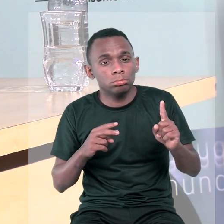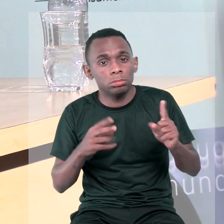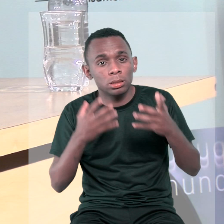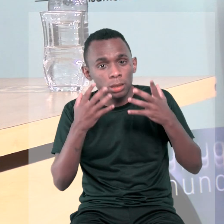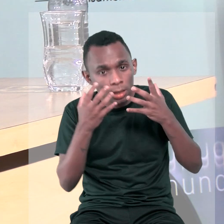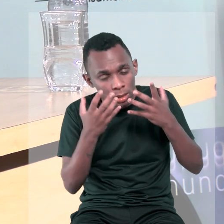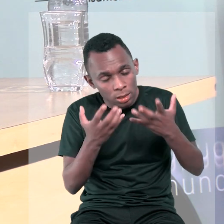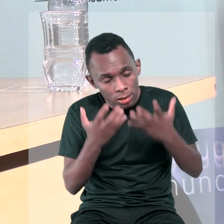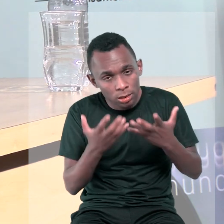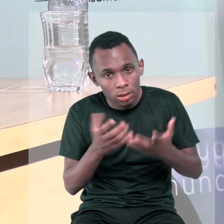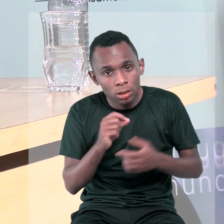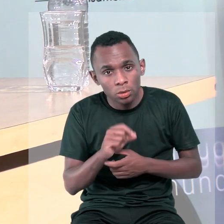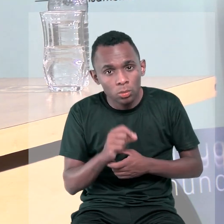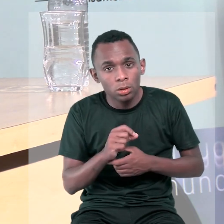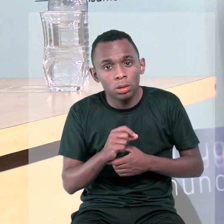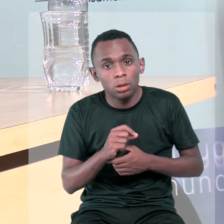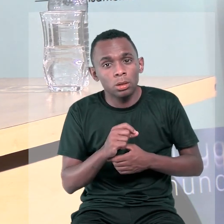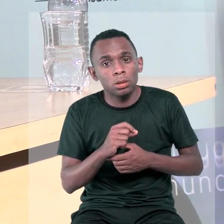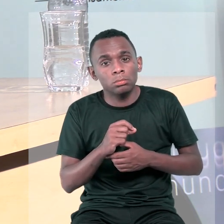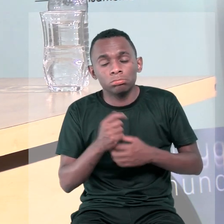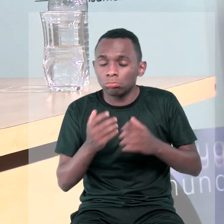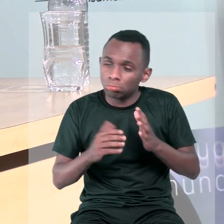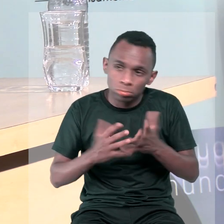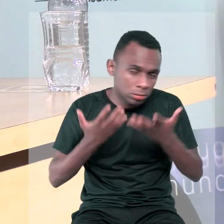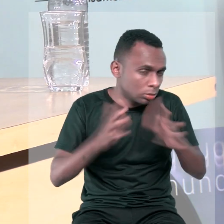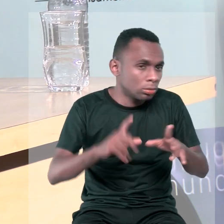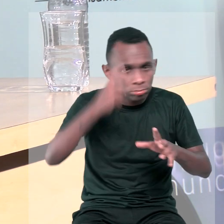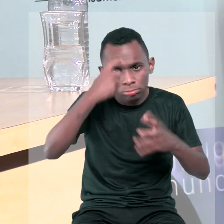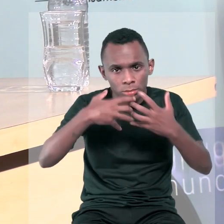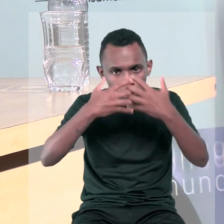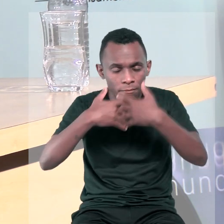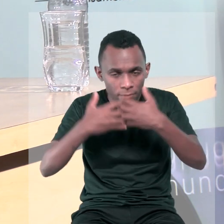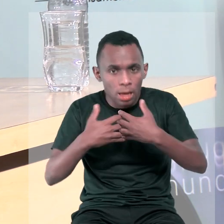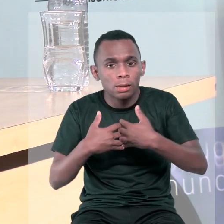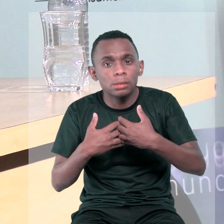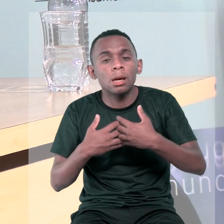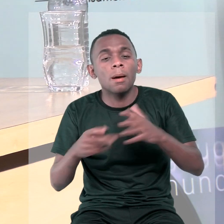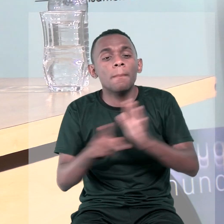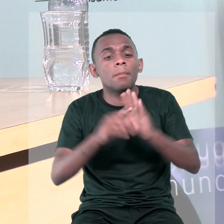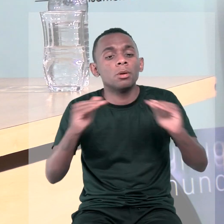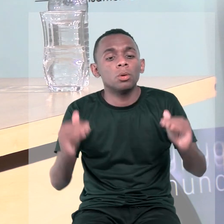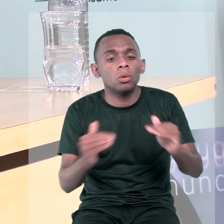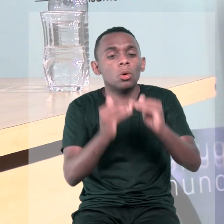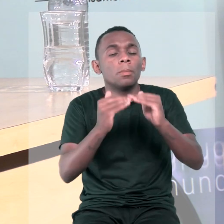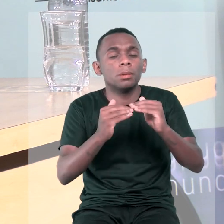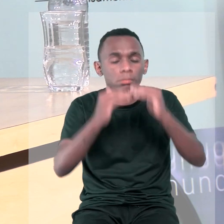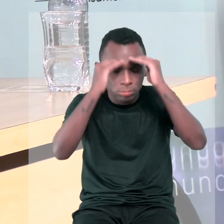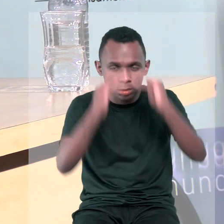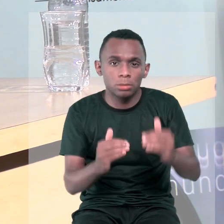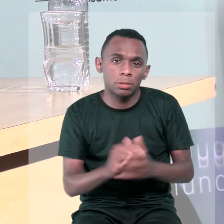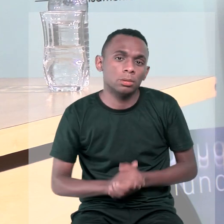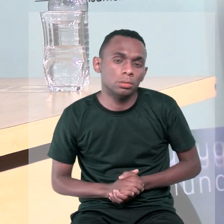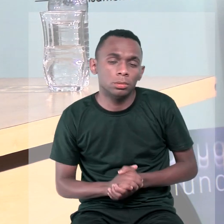um lugar. A obediência lhe assegura um pertencimento. Mesmo que esse